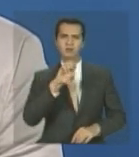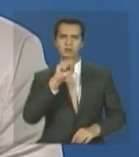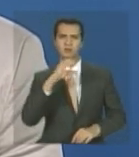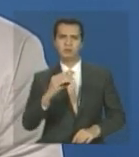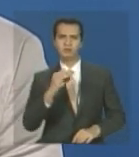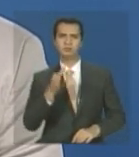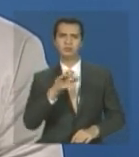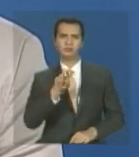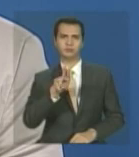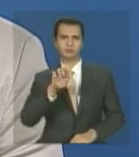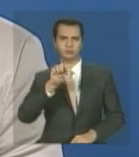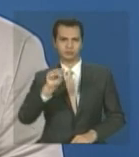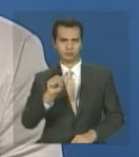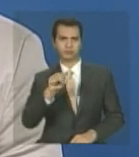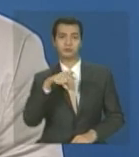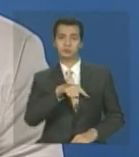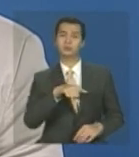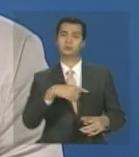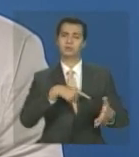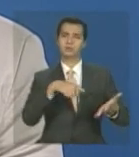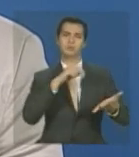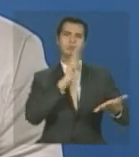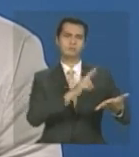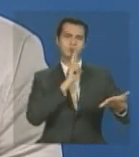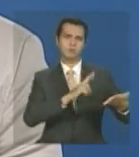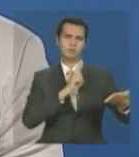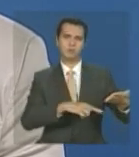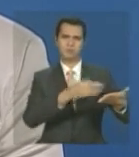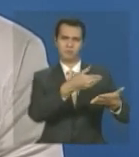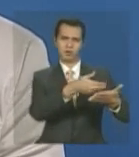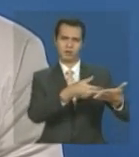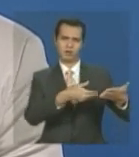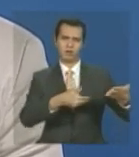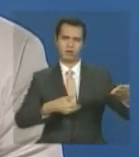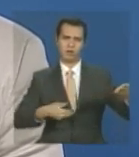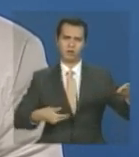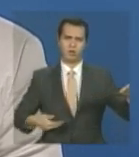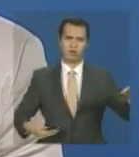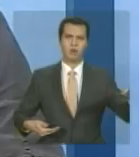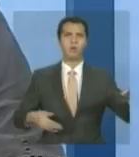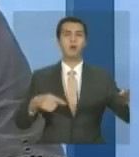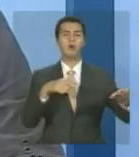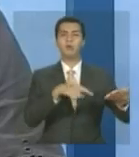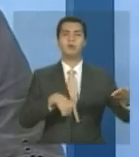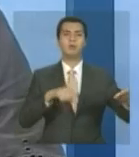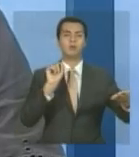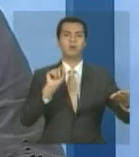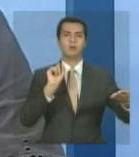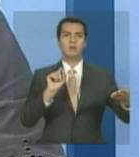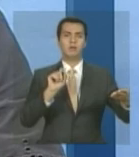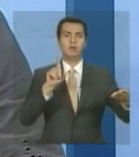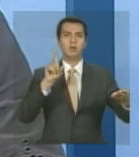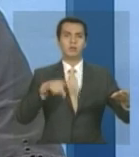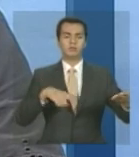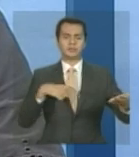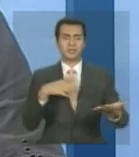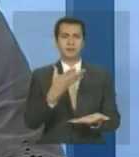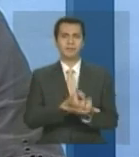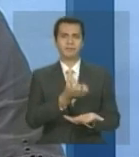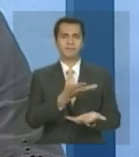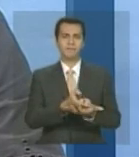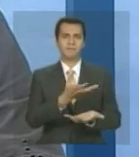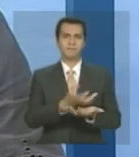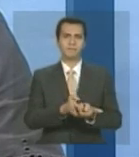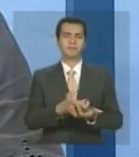são questionários que visam fazer uma coleta descentralizada de dados referentes aos